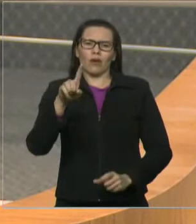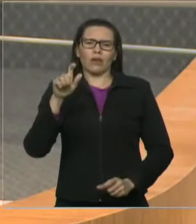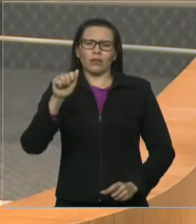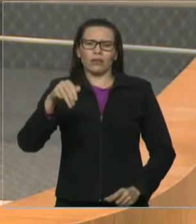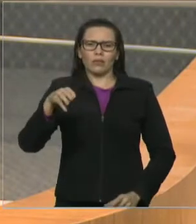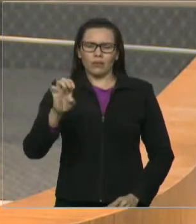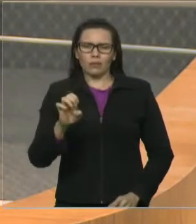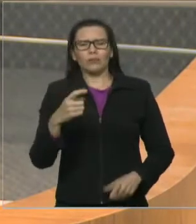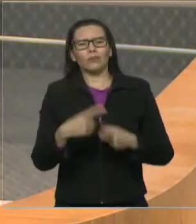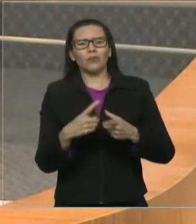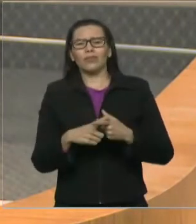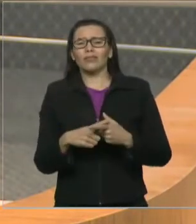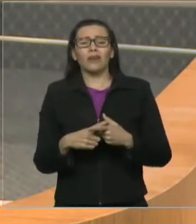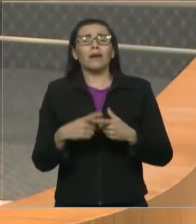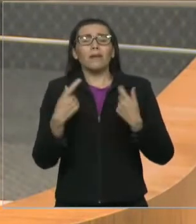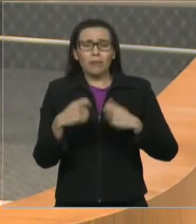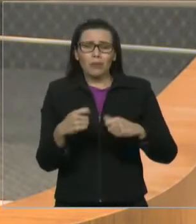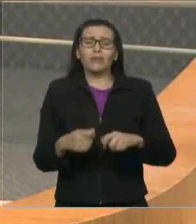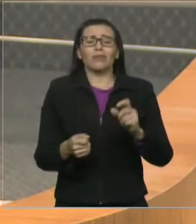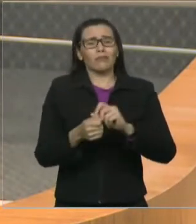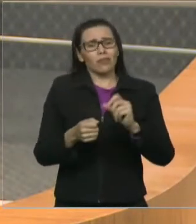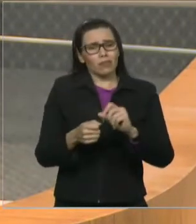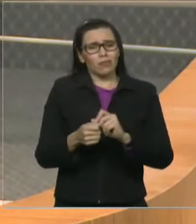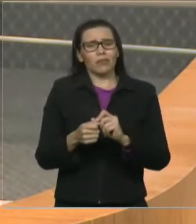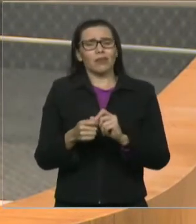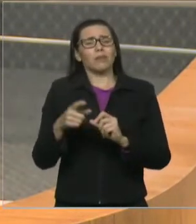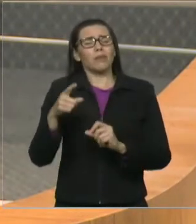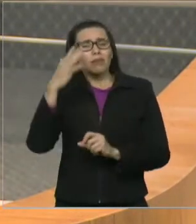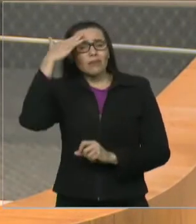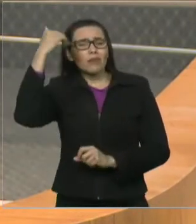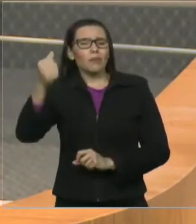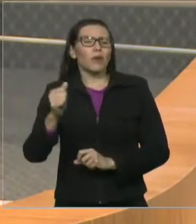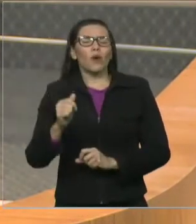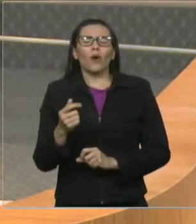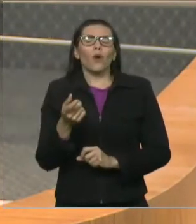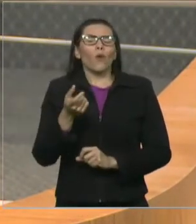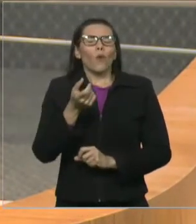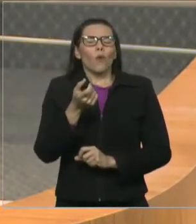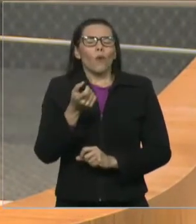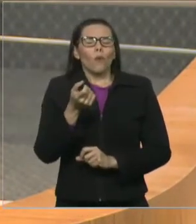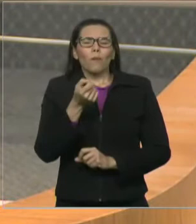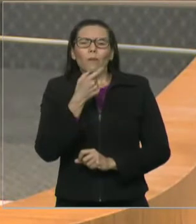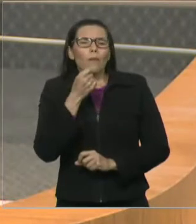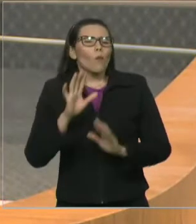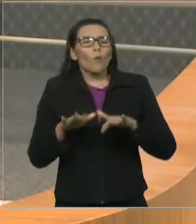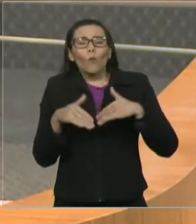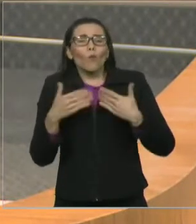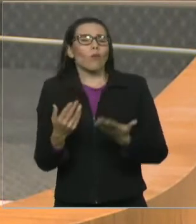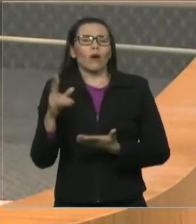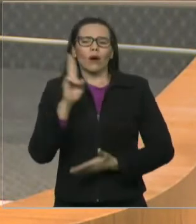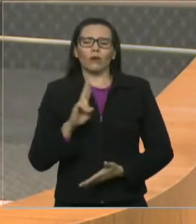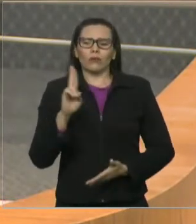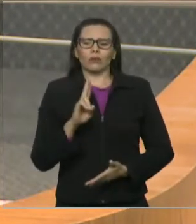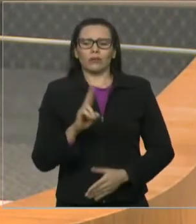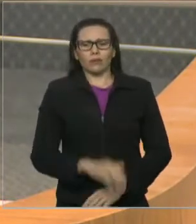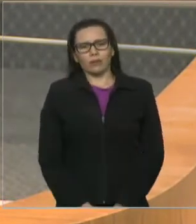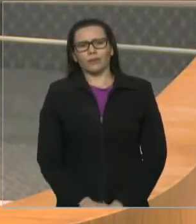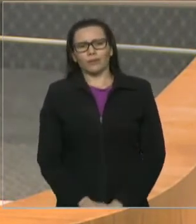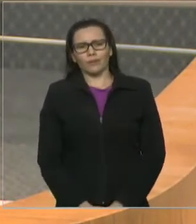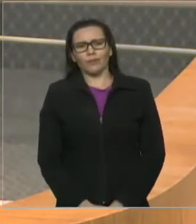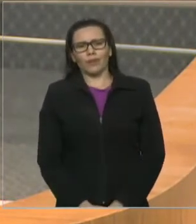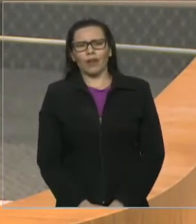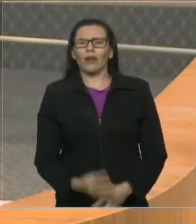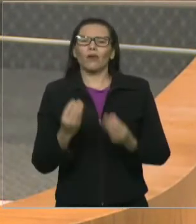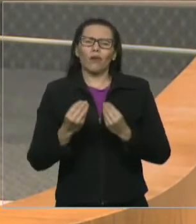as pessoas. Então, é óbvio que fica o papel do poder público como um culpado nesse problema,